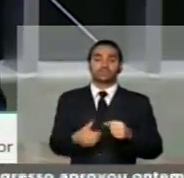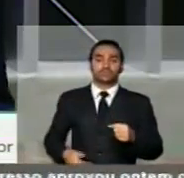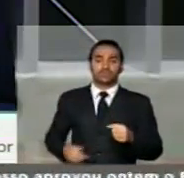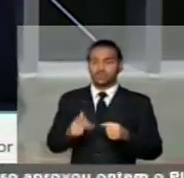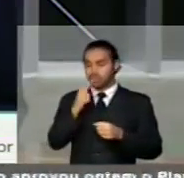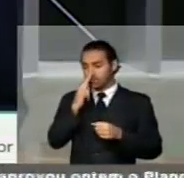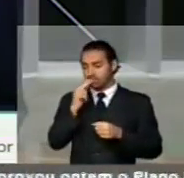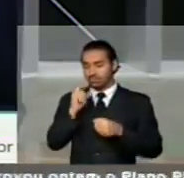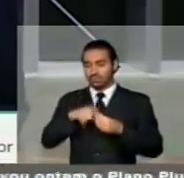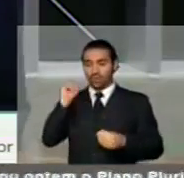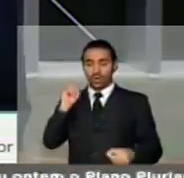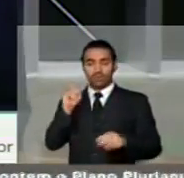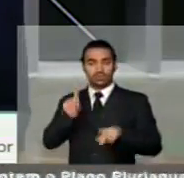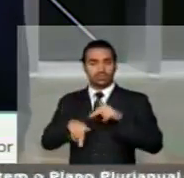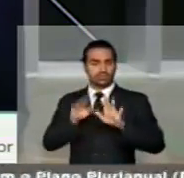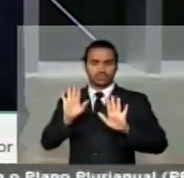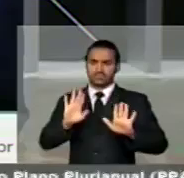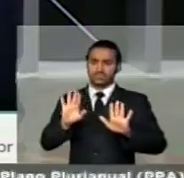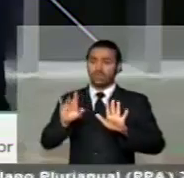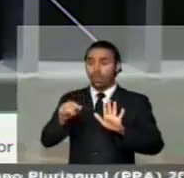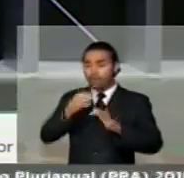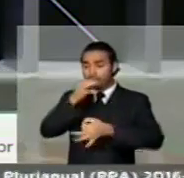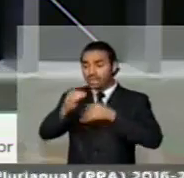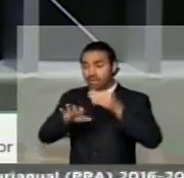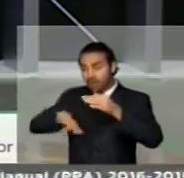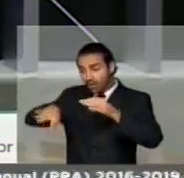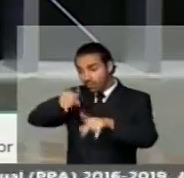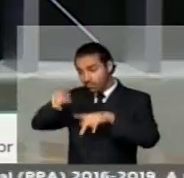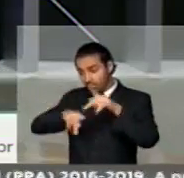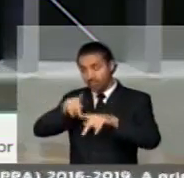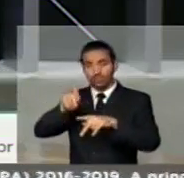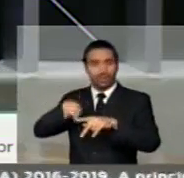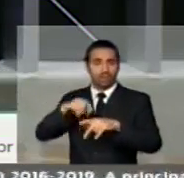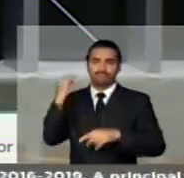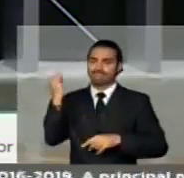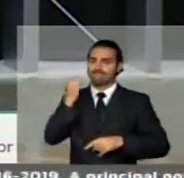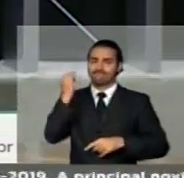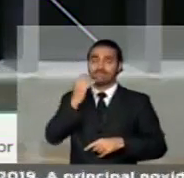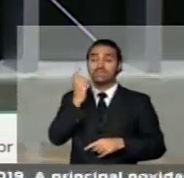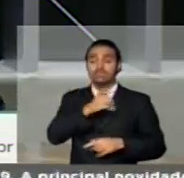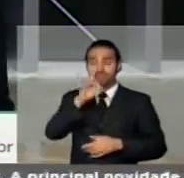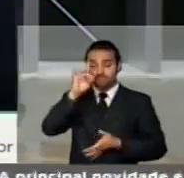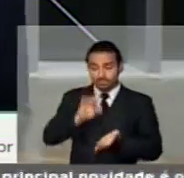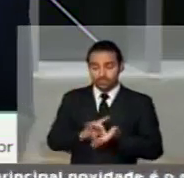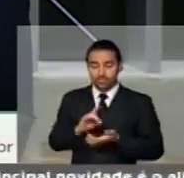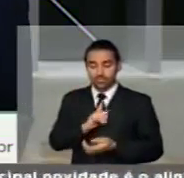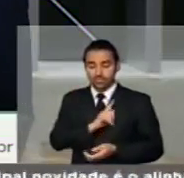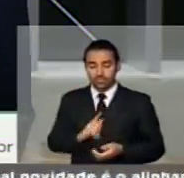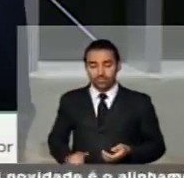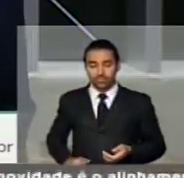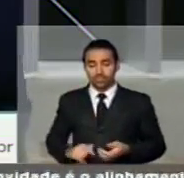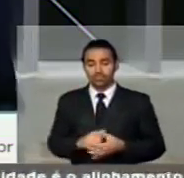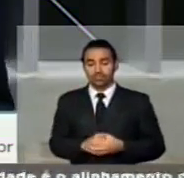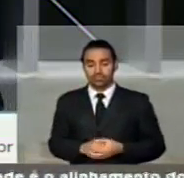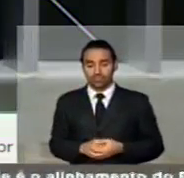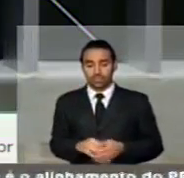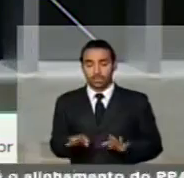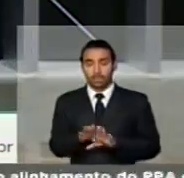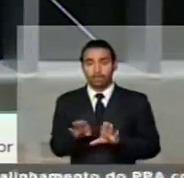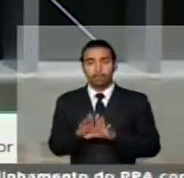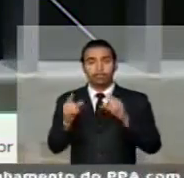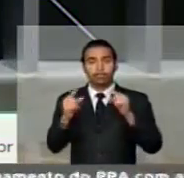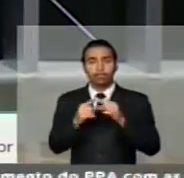Nós defendemos que o voto popular é fundamental para legitimar o governo, para legitimar o